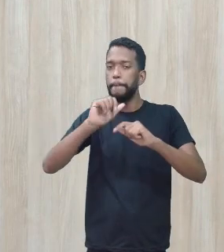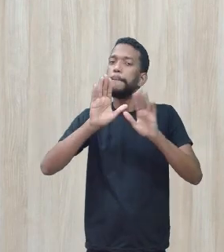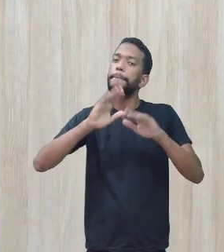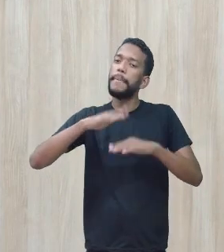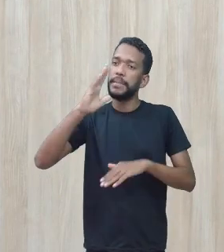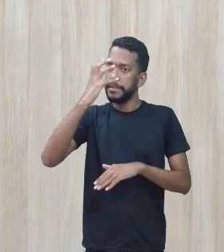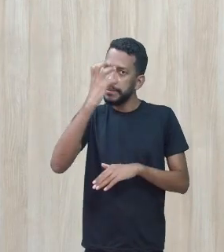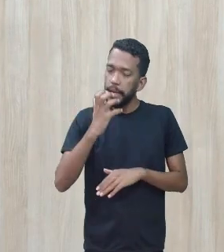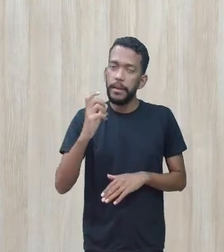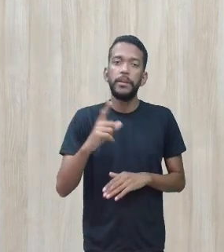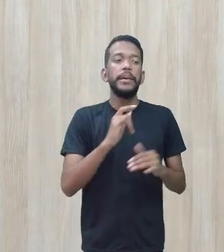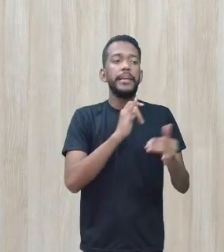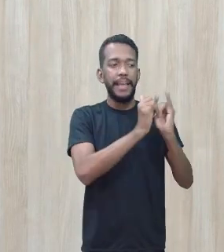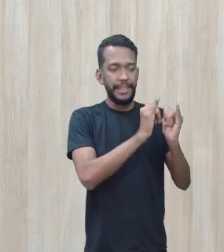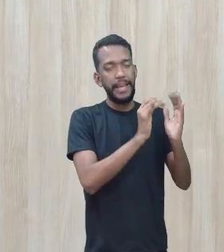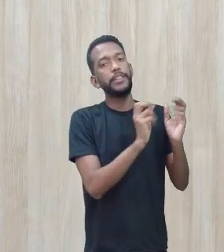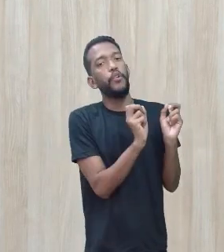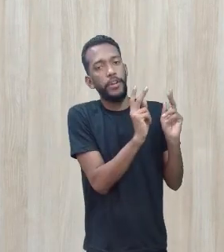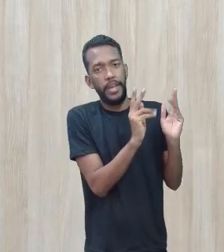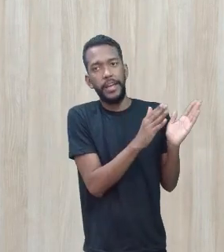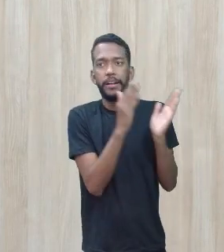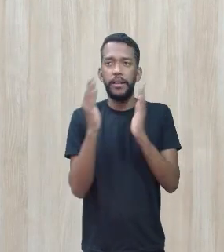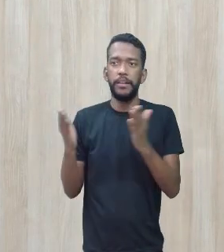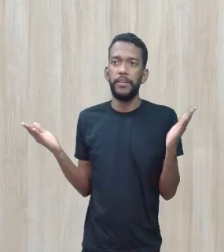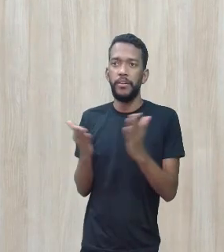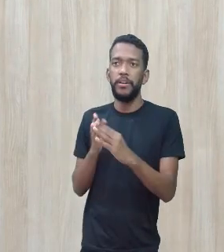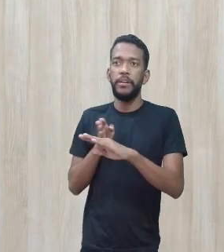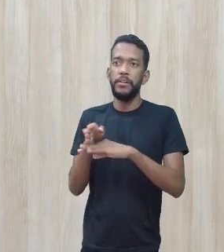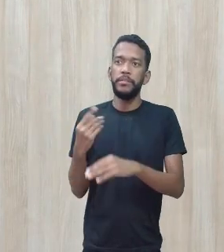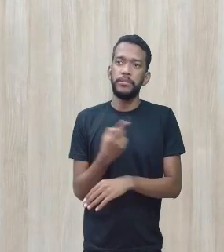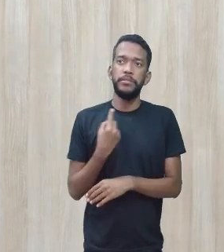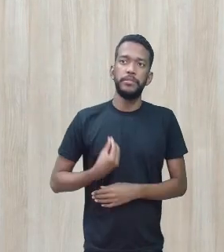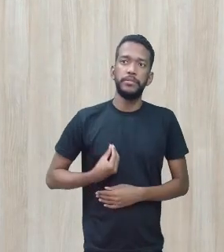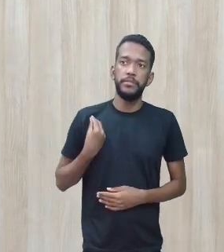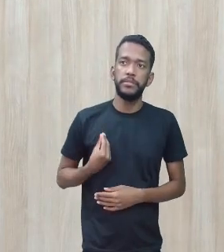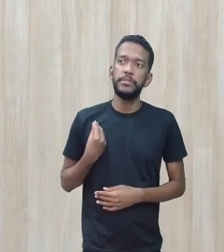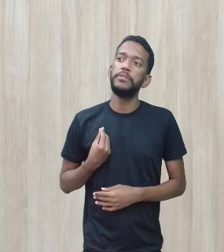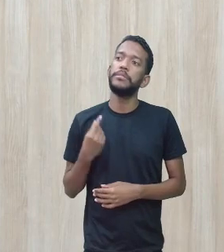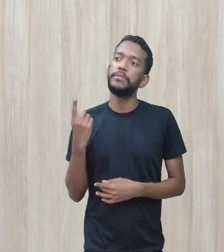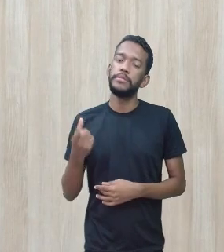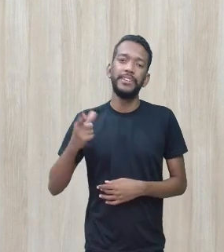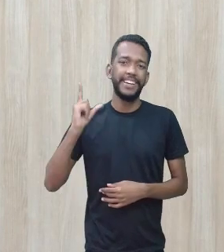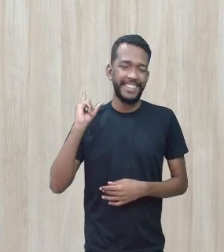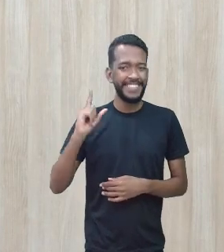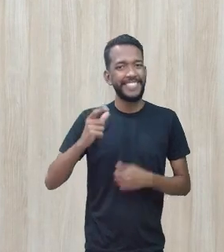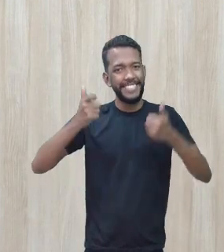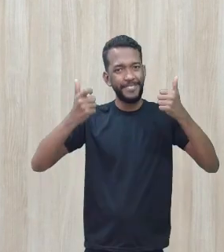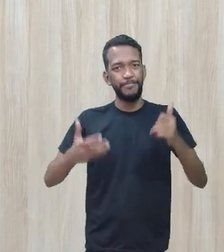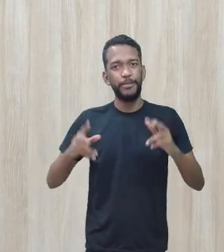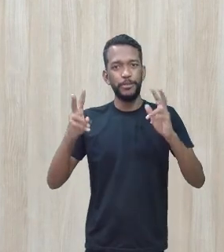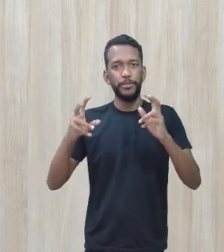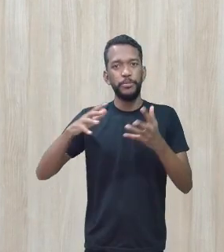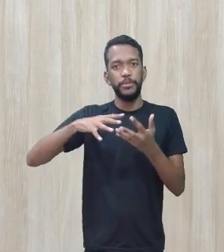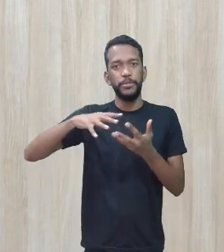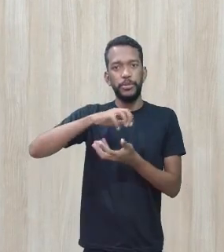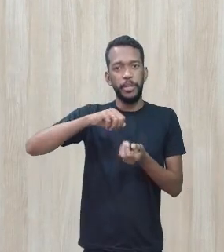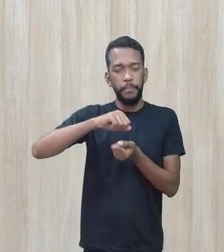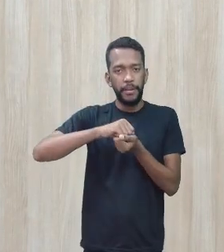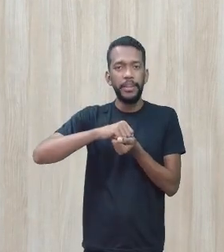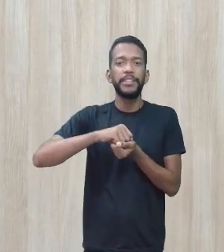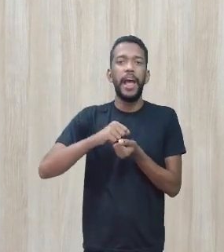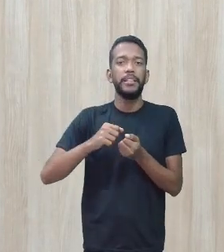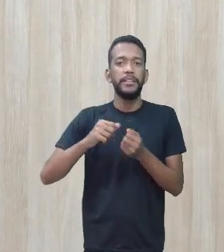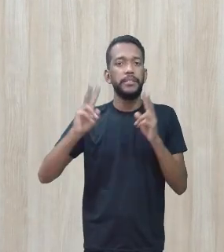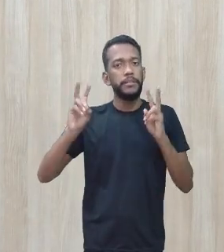agora da internet e vai analisar a aplicação na nossa vida. Aqui os professores anteriores estavam falando sobre a questão do consumo